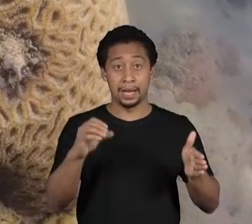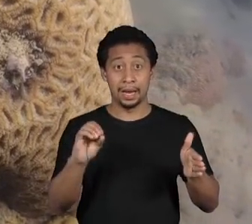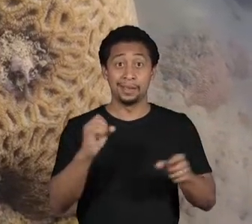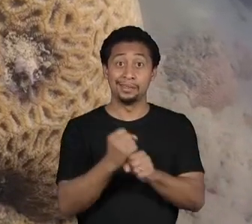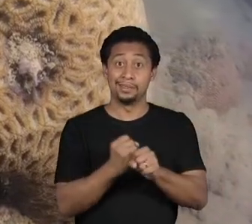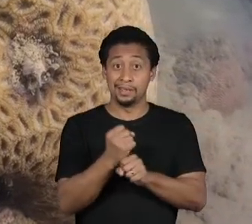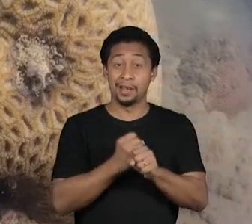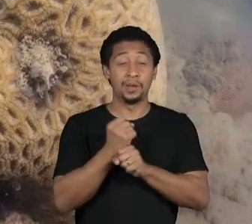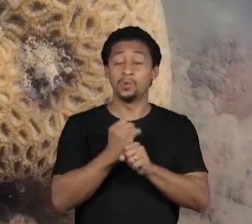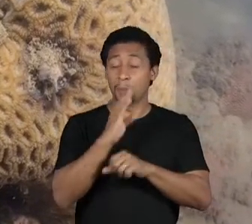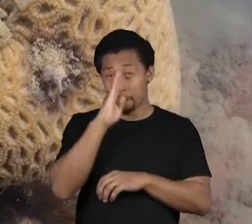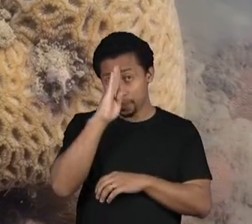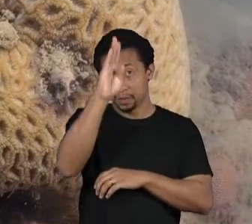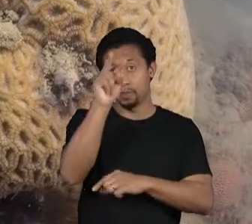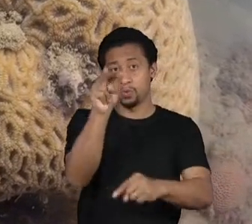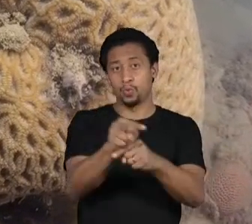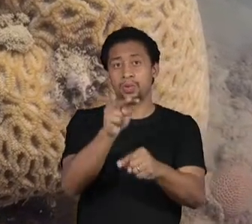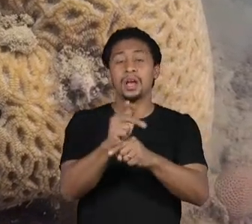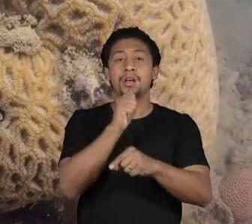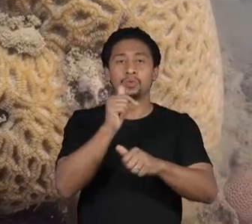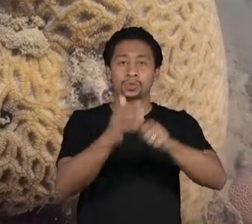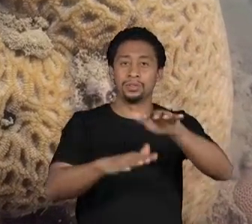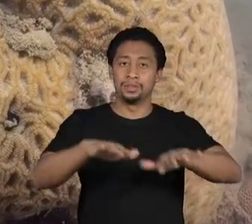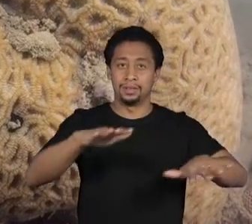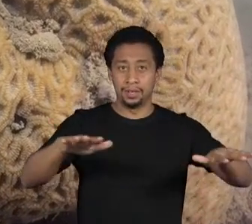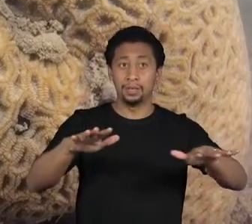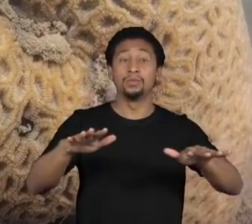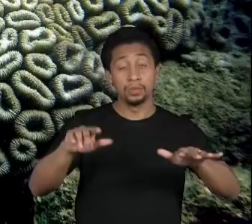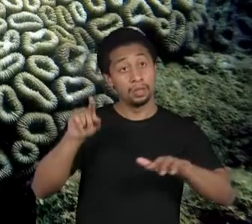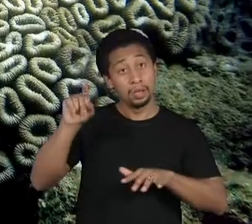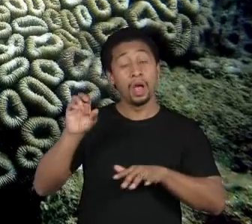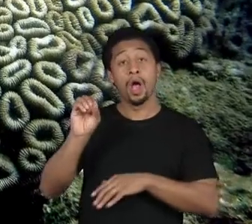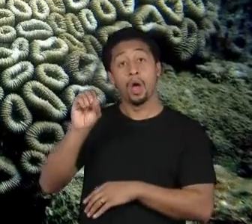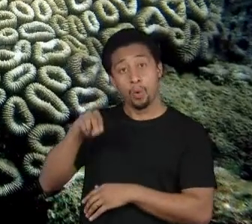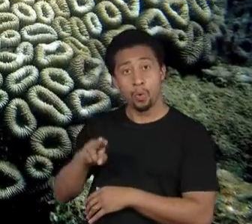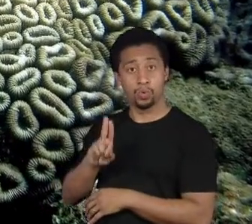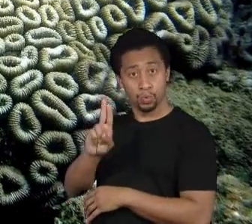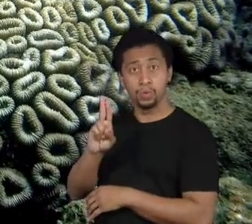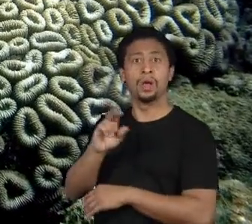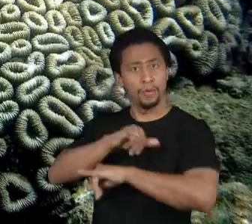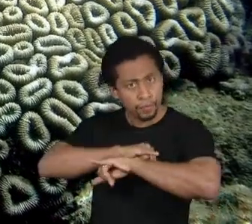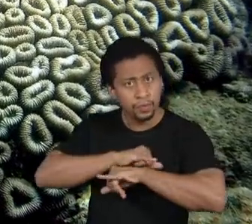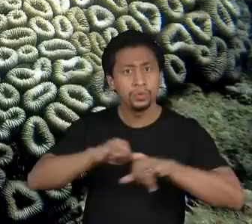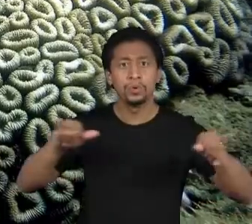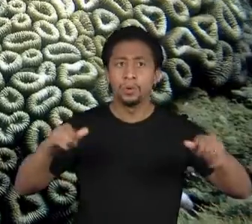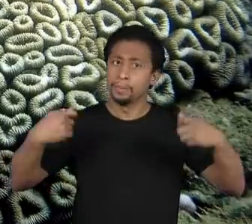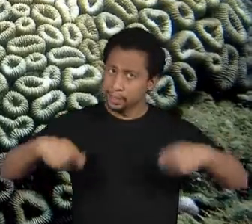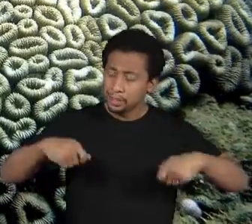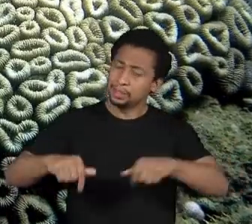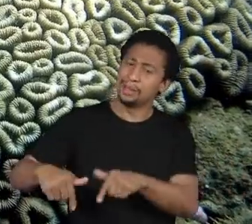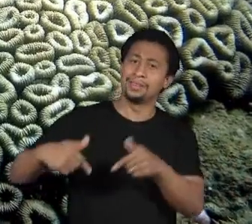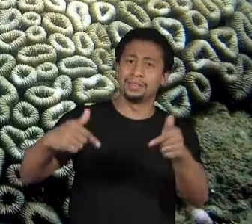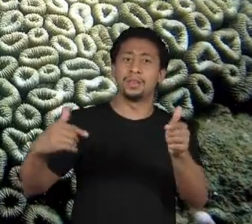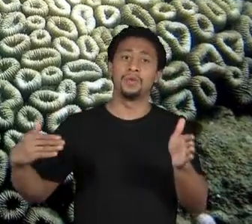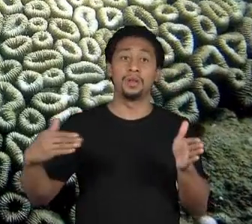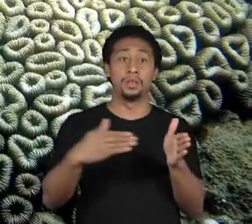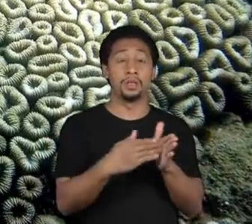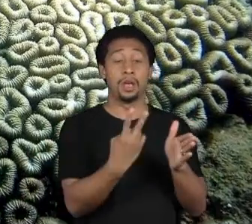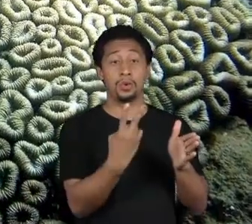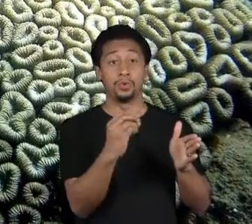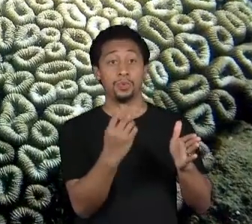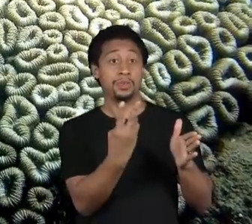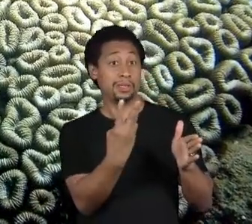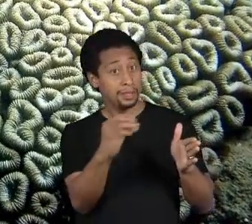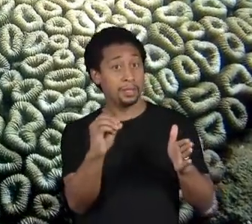pela Organização das Nações Unidas. Temos até 2030 para implementar ações de proteção dos